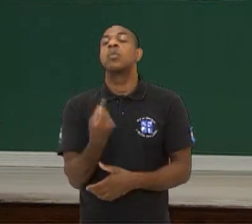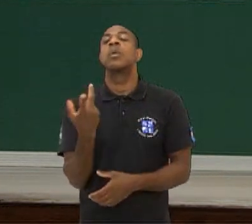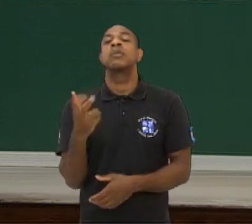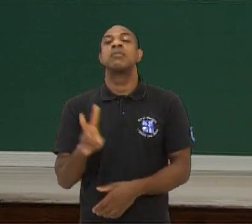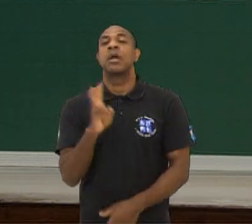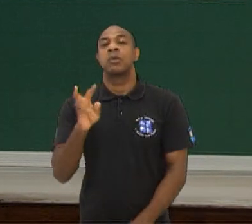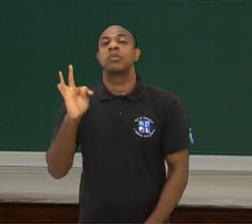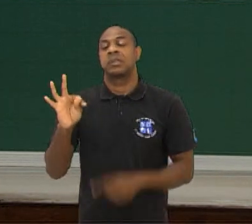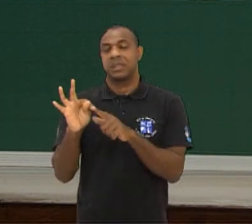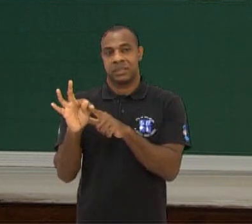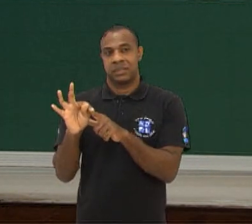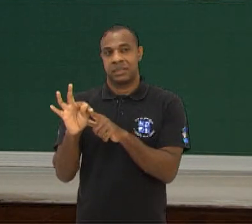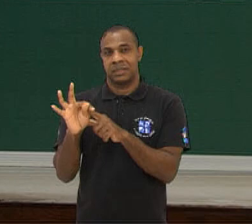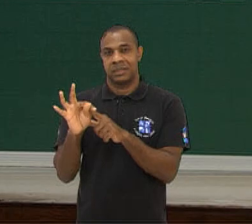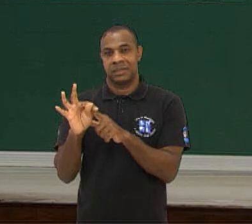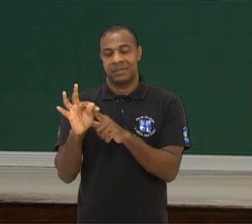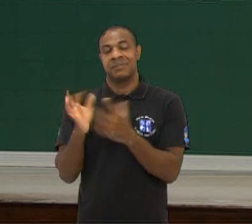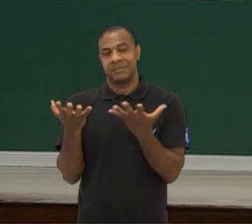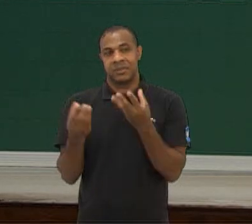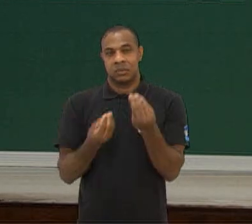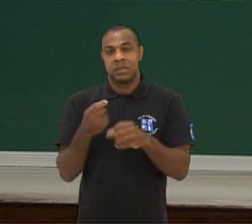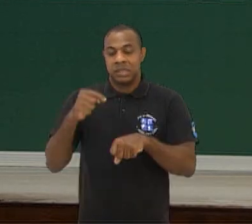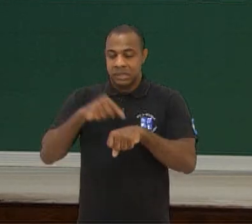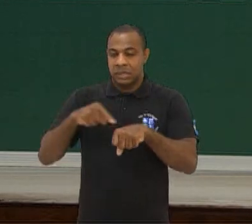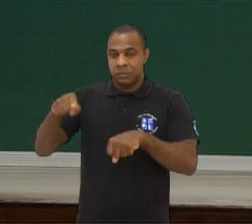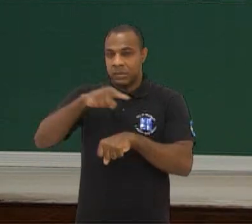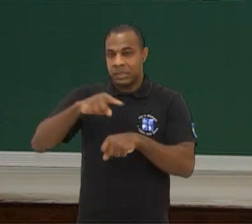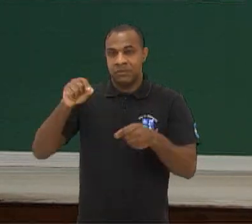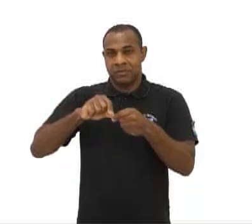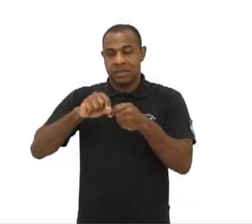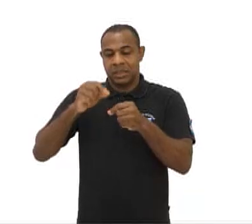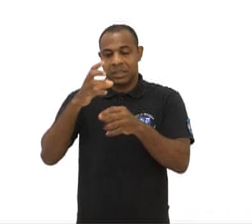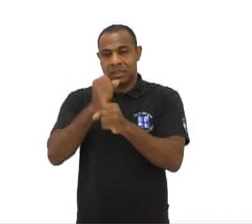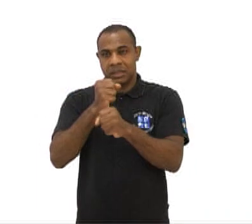nossa incógnita. Vou dar um tempo para vocês e a gente já volta.